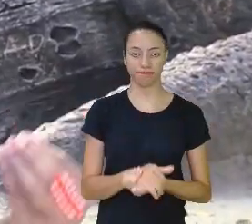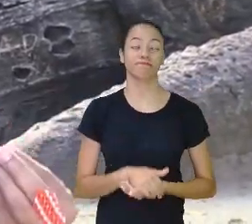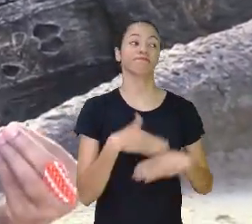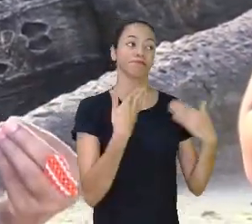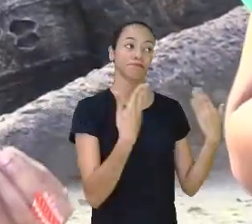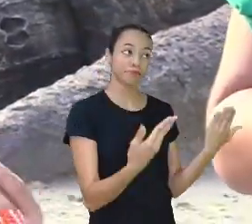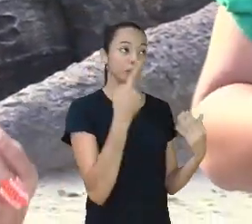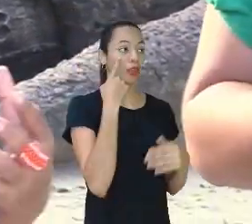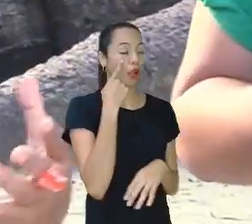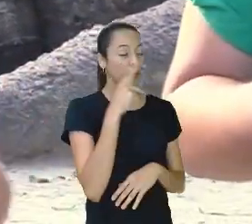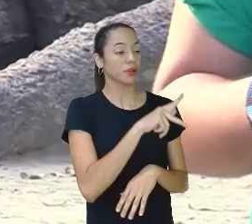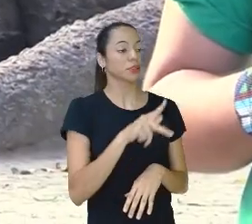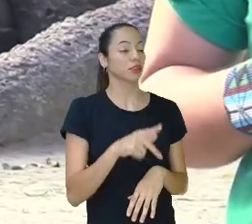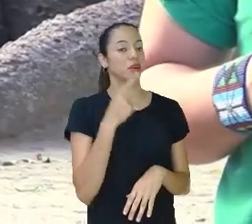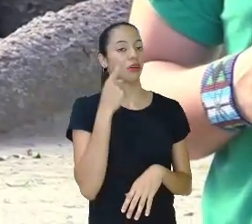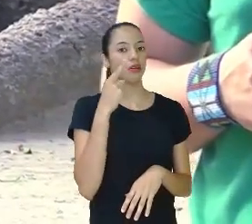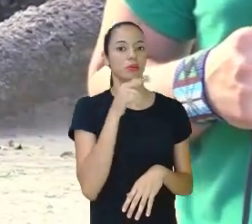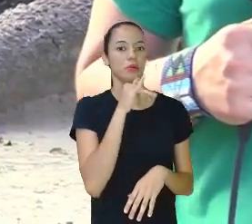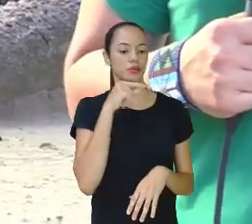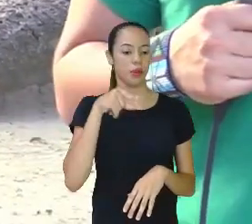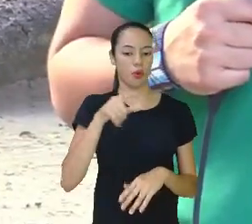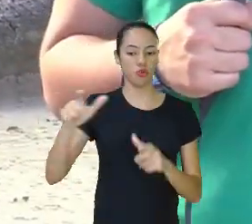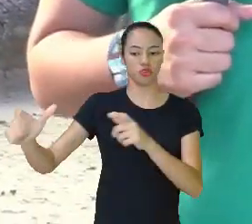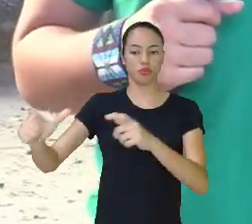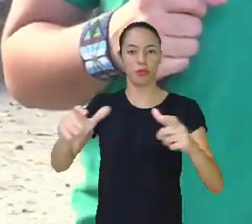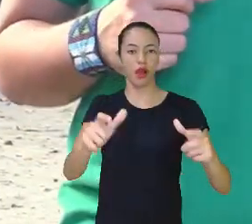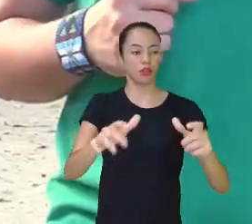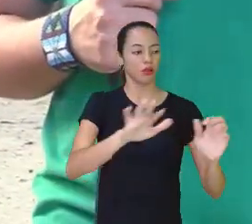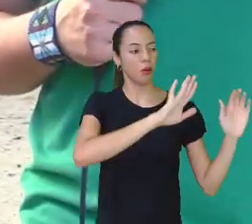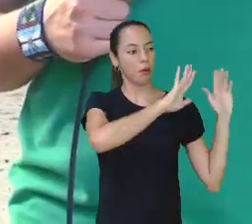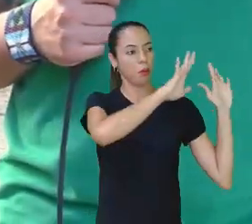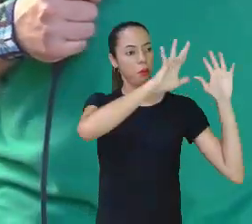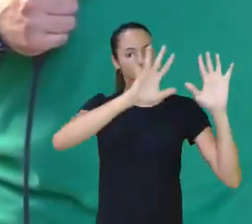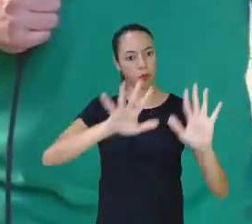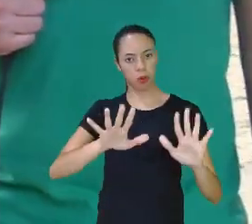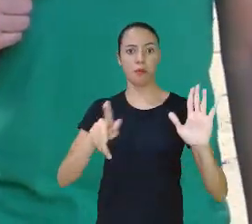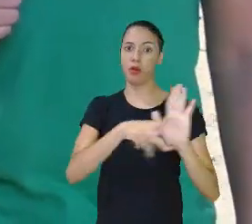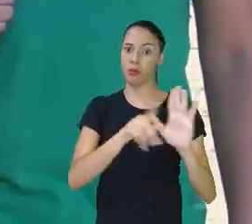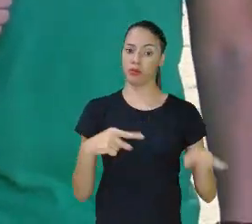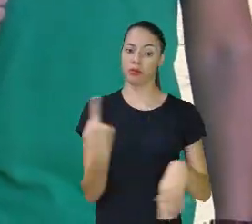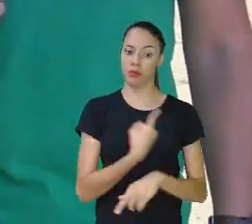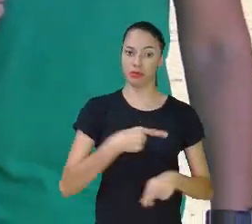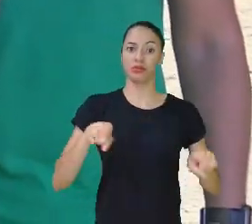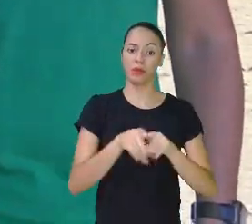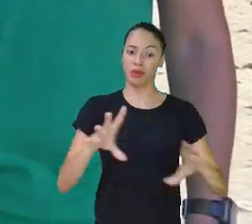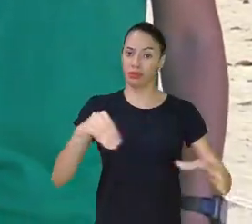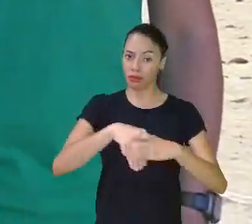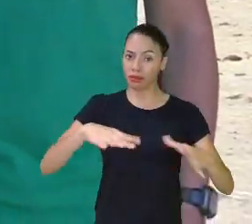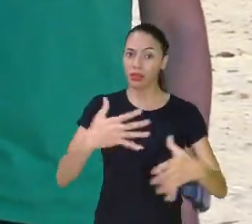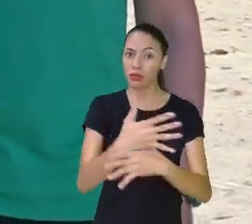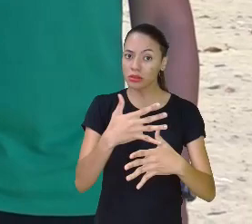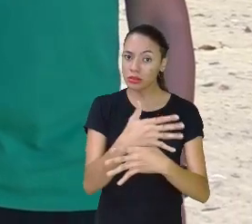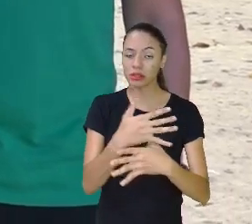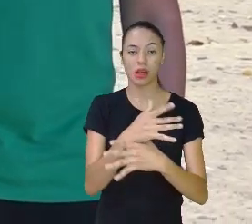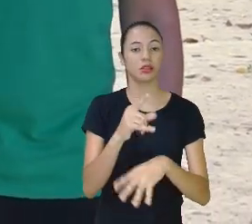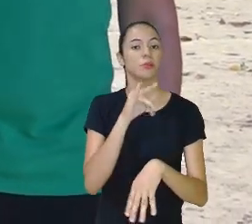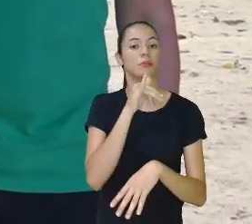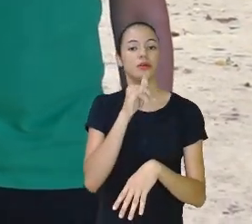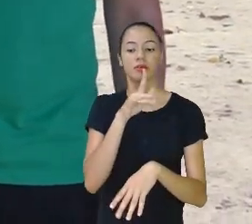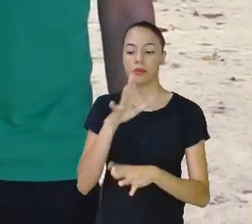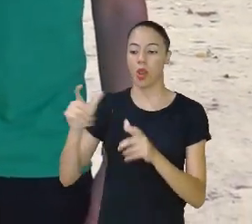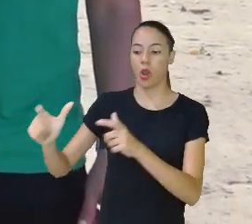falando nisso, né, de ocupar esses espaços, que são espaços nossos, é da nossa cidade, né? Desses locais em que a gente